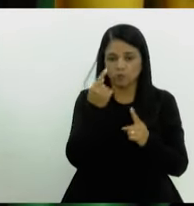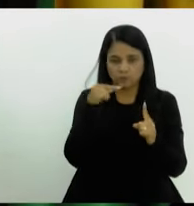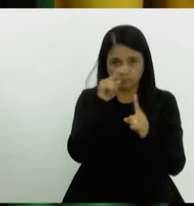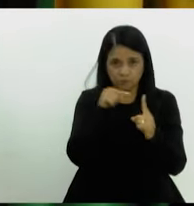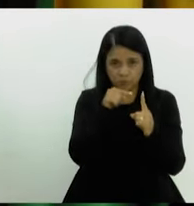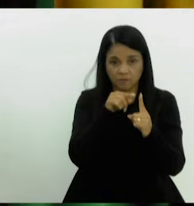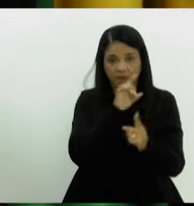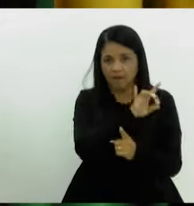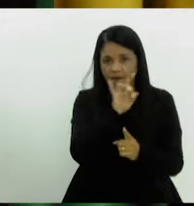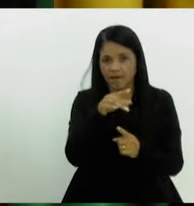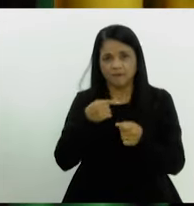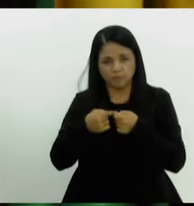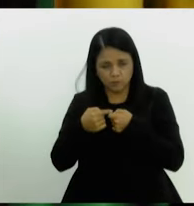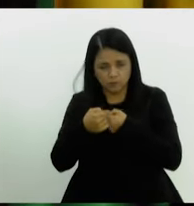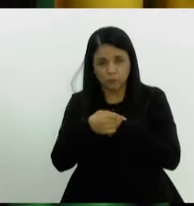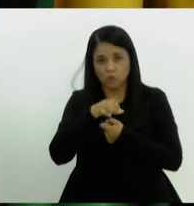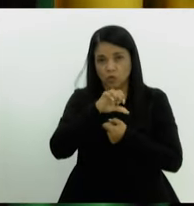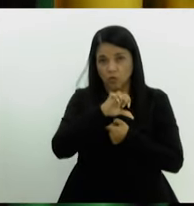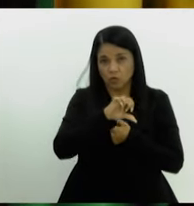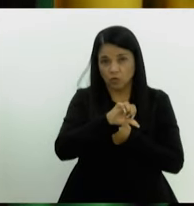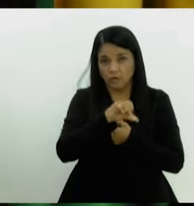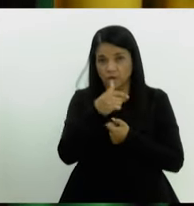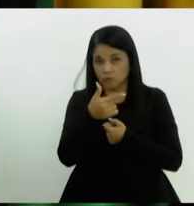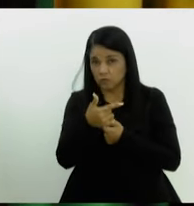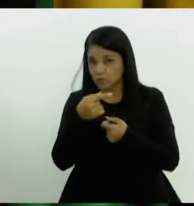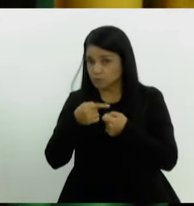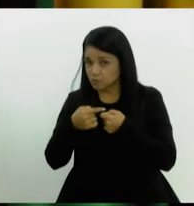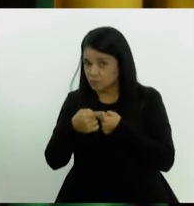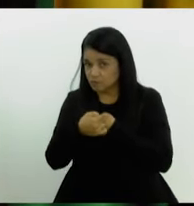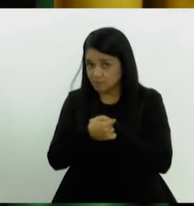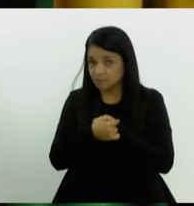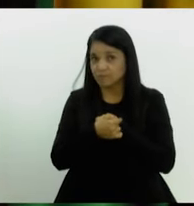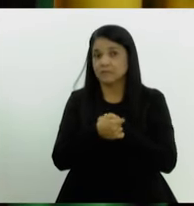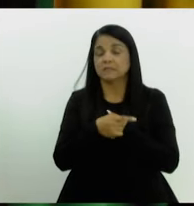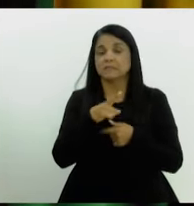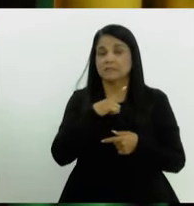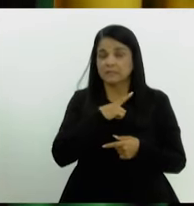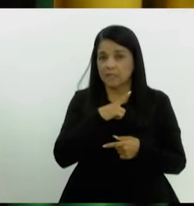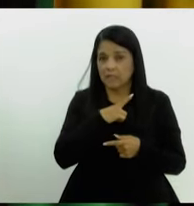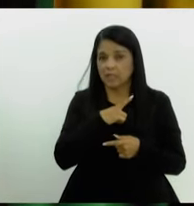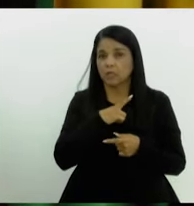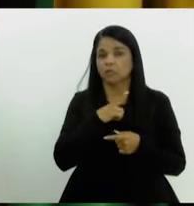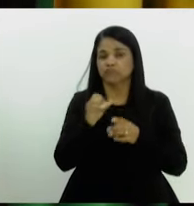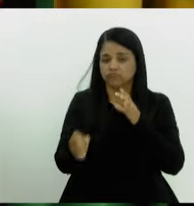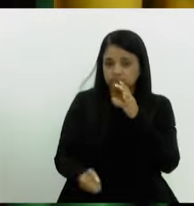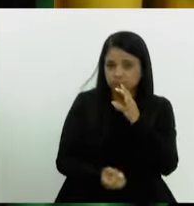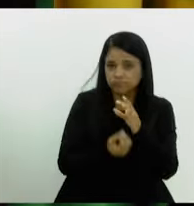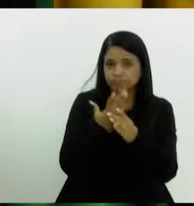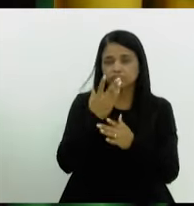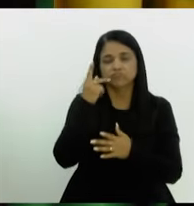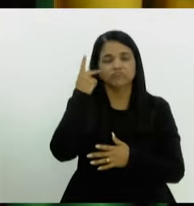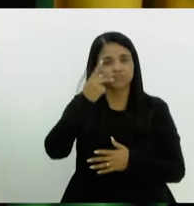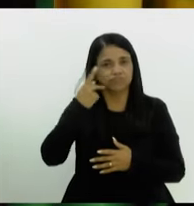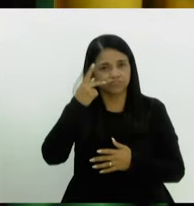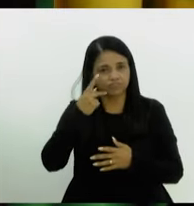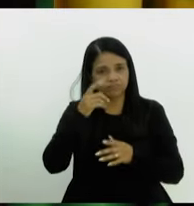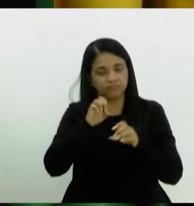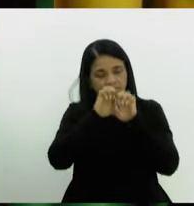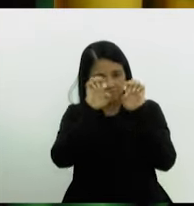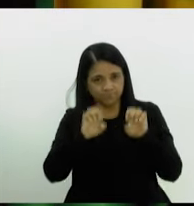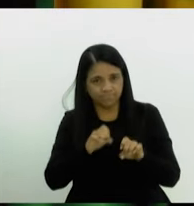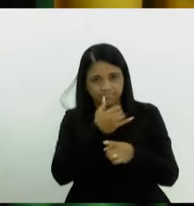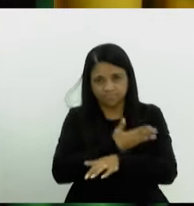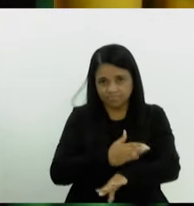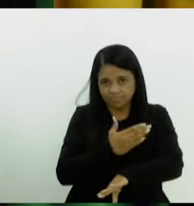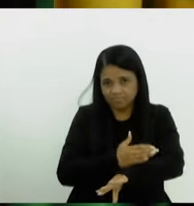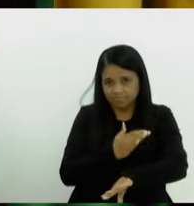que cada município cada 91 dos Municípios os que ainda não tem tenham criem um organismo de políticas públicas para as mulheres